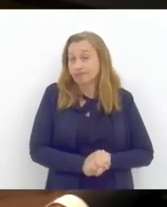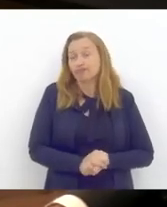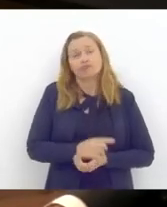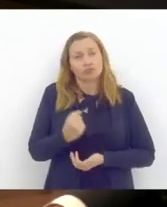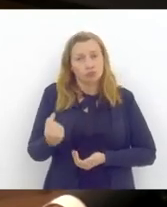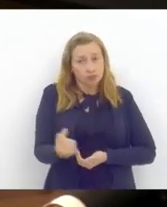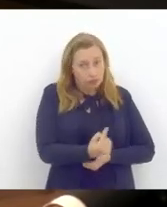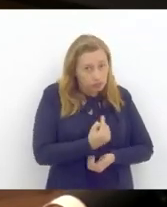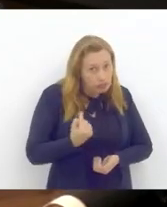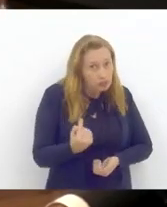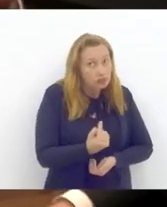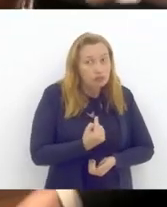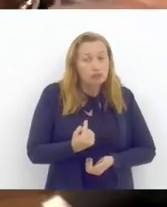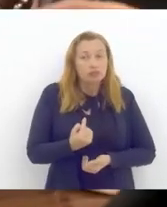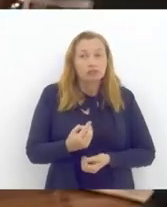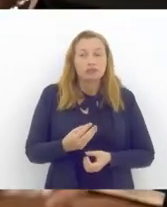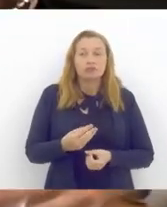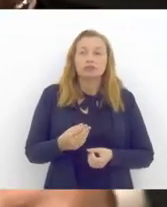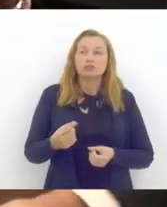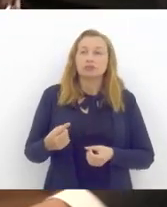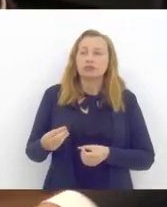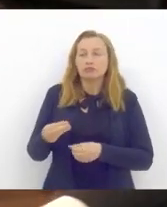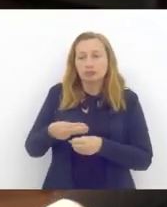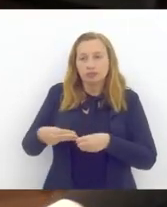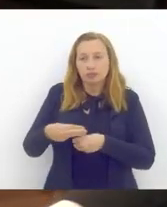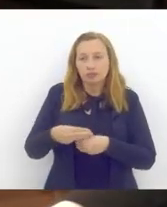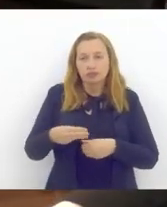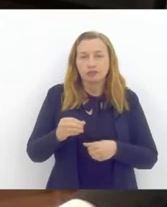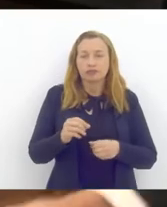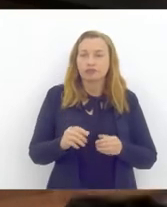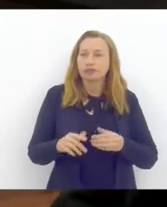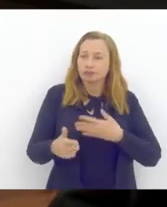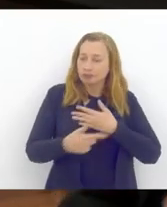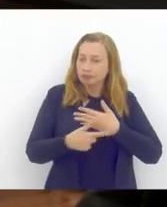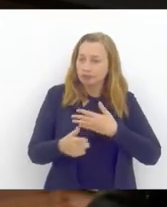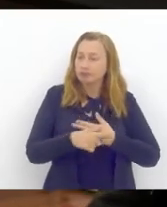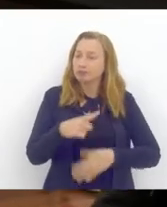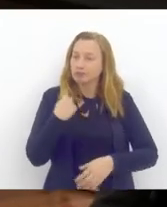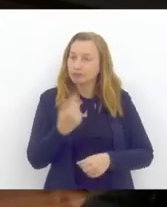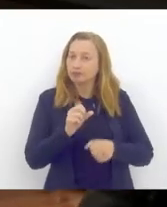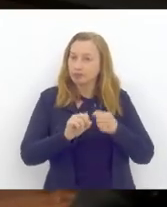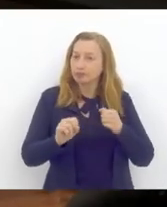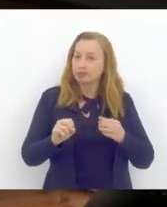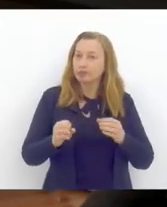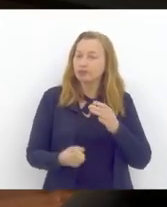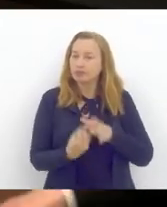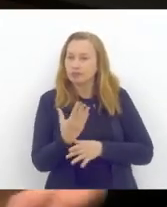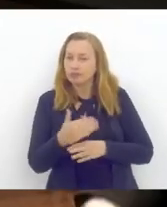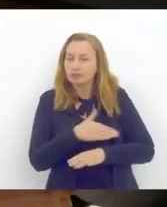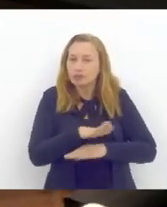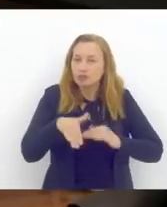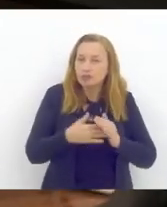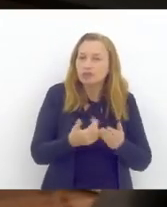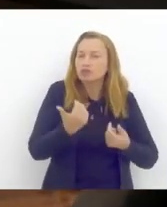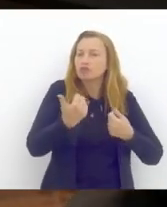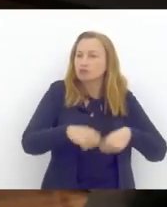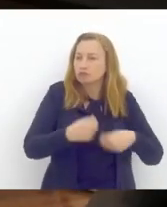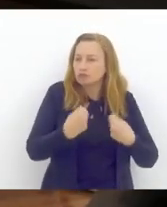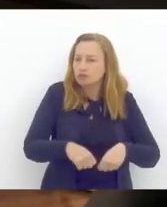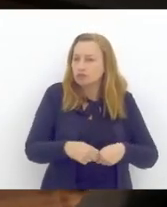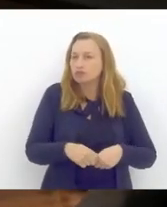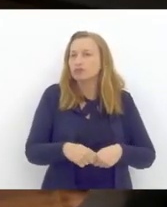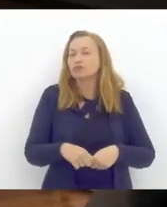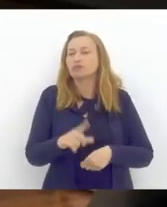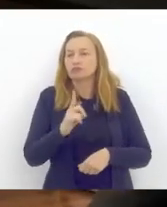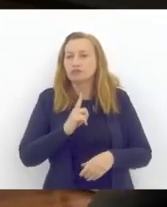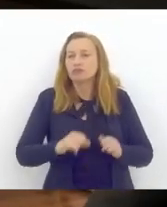Nós, no município, fizemos a nossa parte. Criamos lá todas as necessidades que existiam,